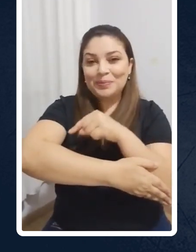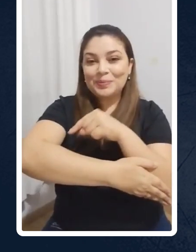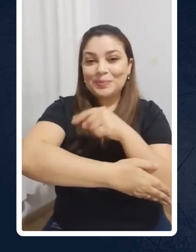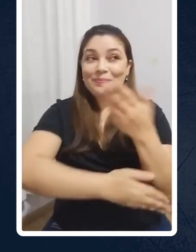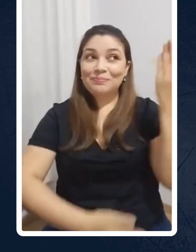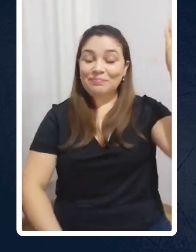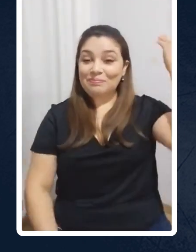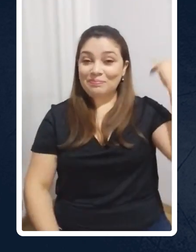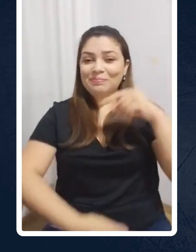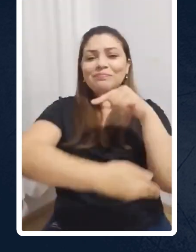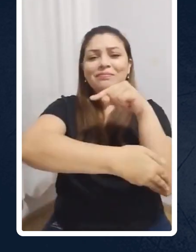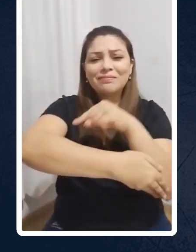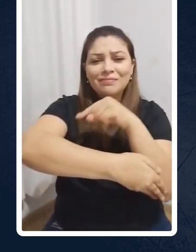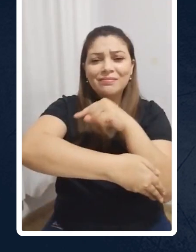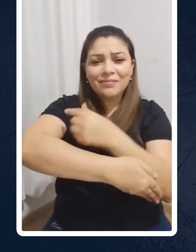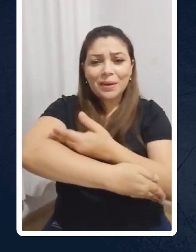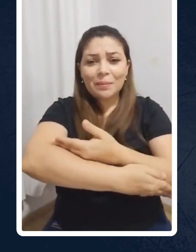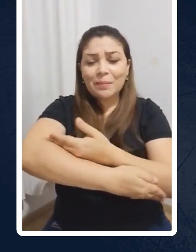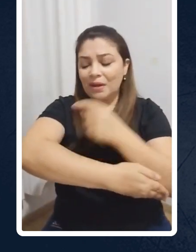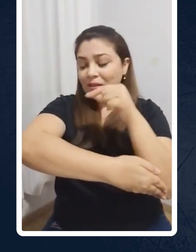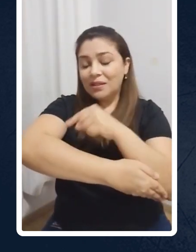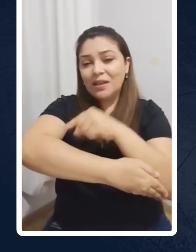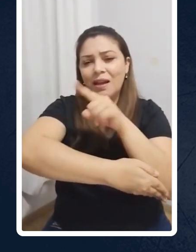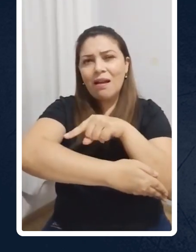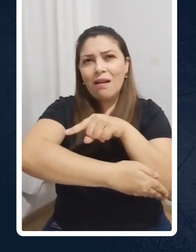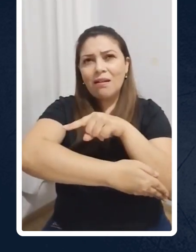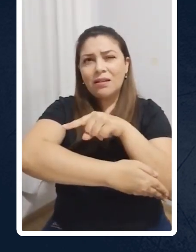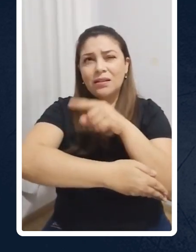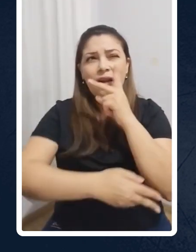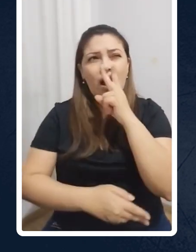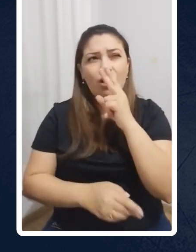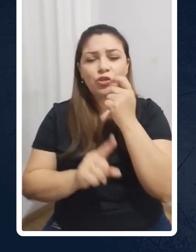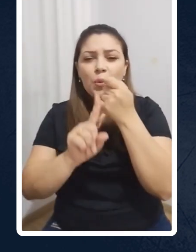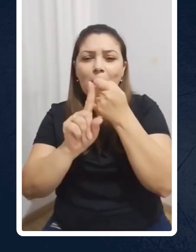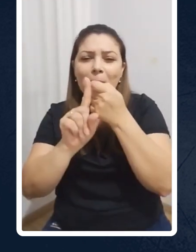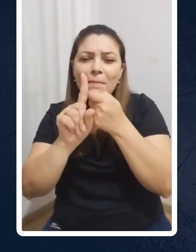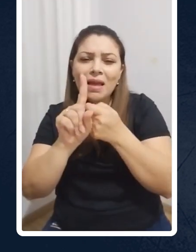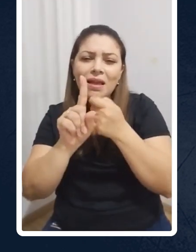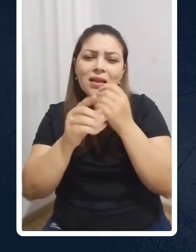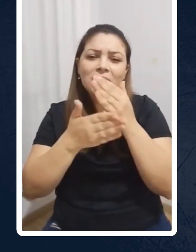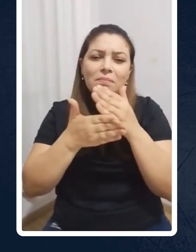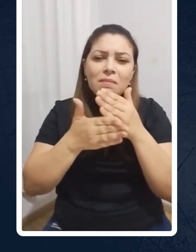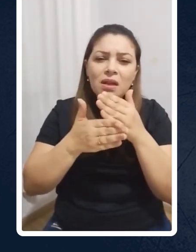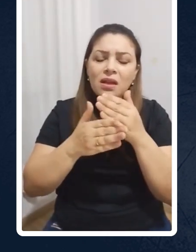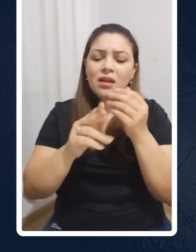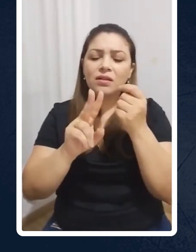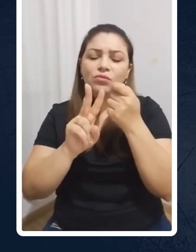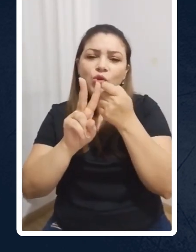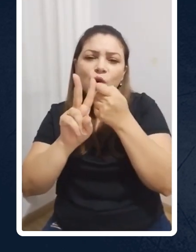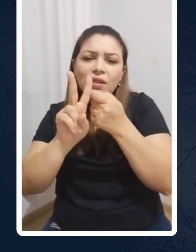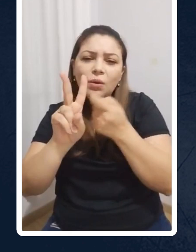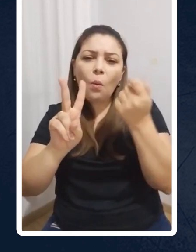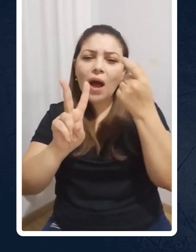Ela tinha menos de 2 meses. Próximo de 2 meses.